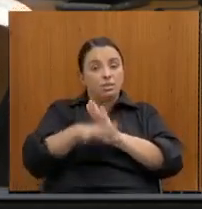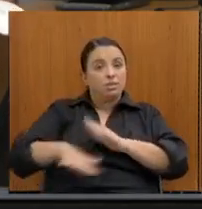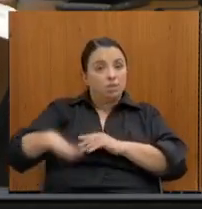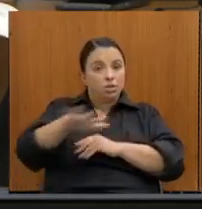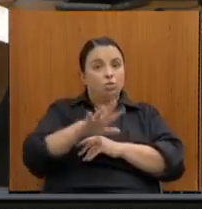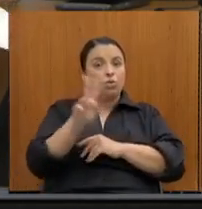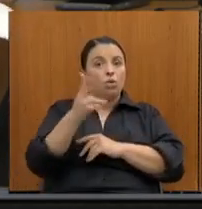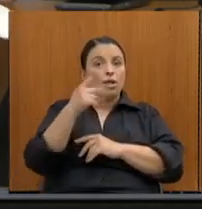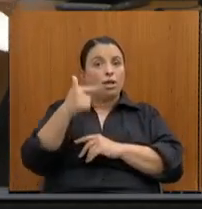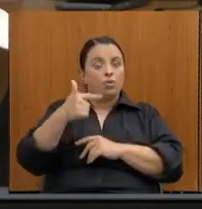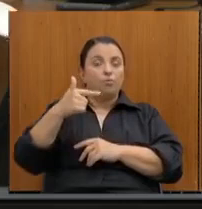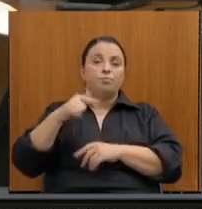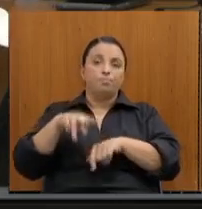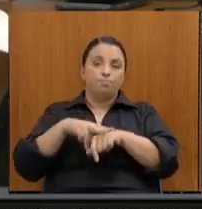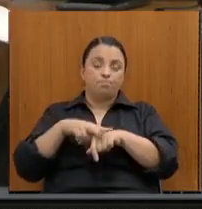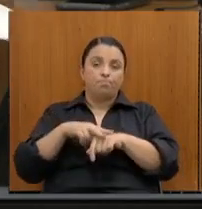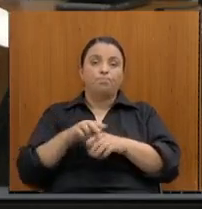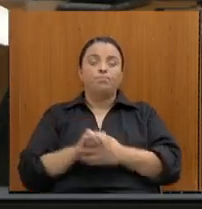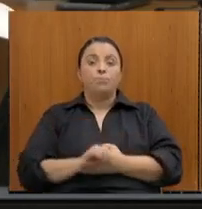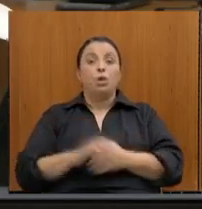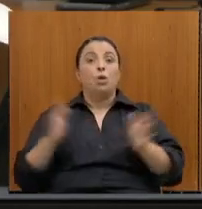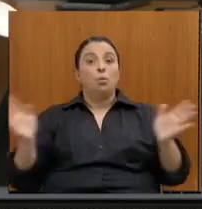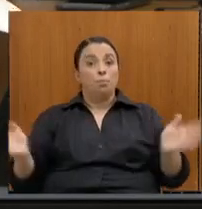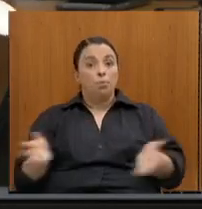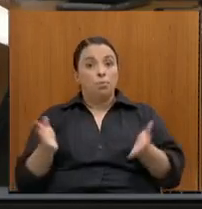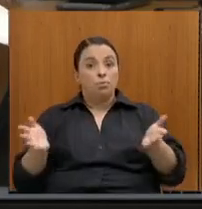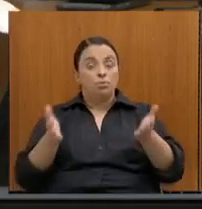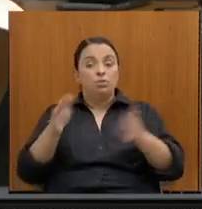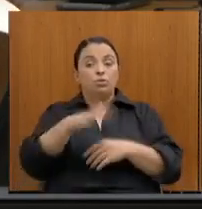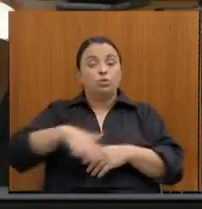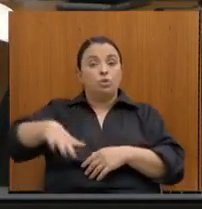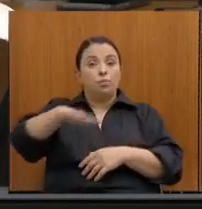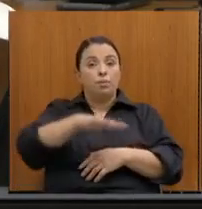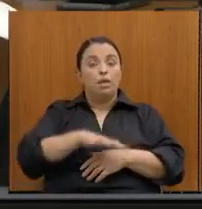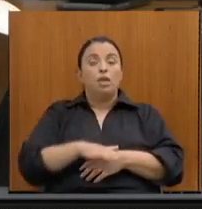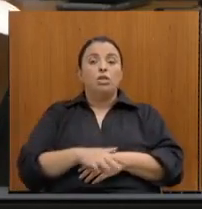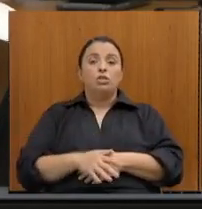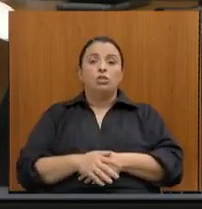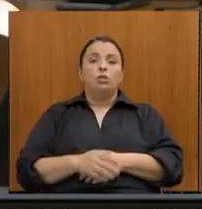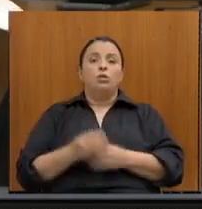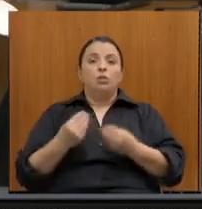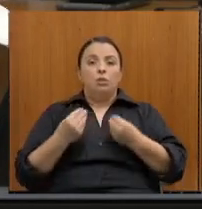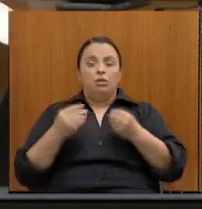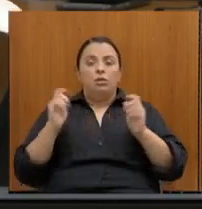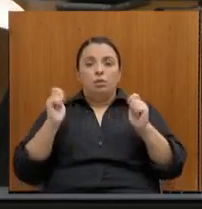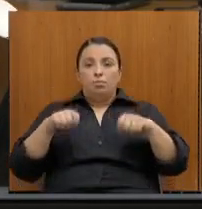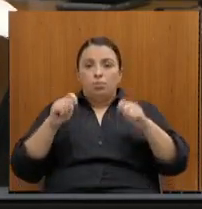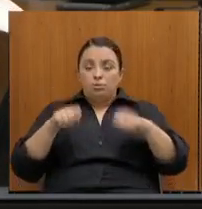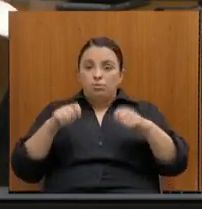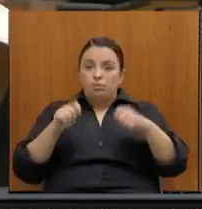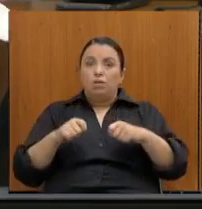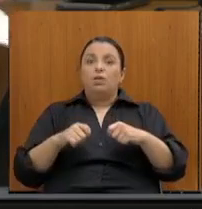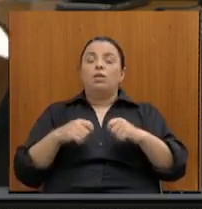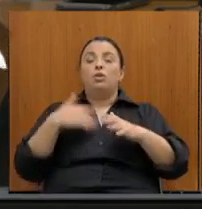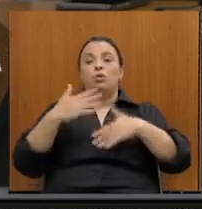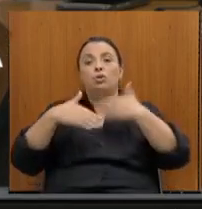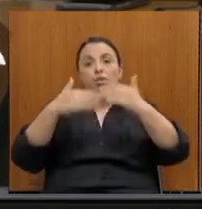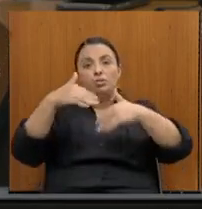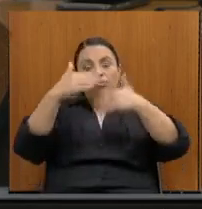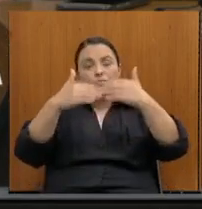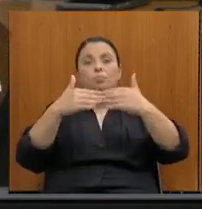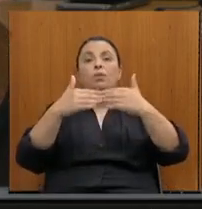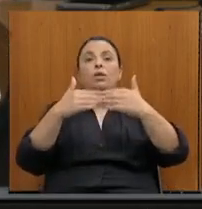do setor promoção de ambiente favorável e atrativo para o desenvolvimento